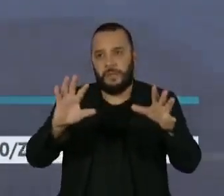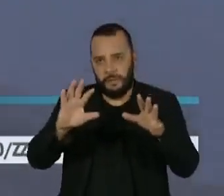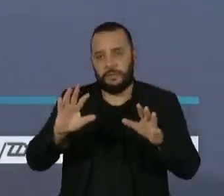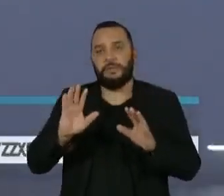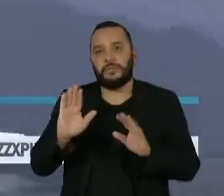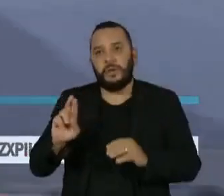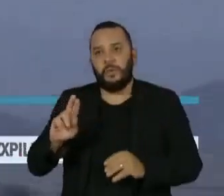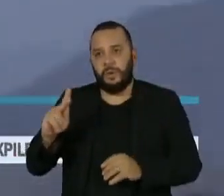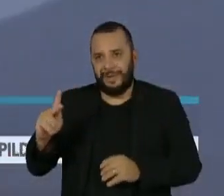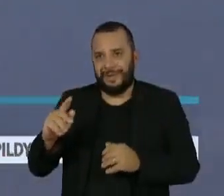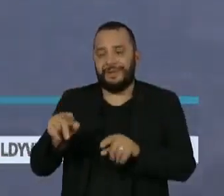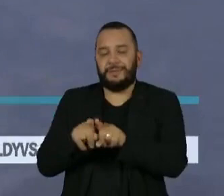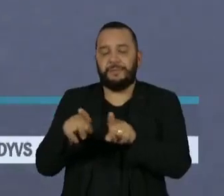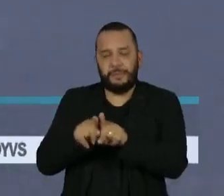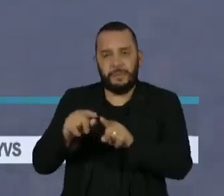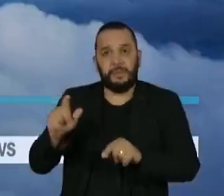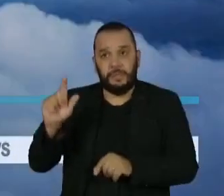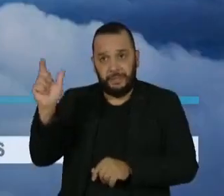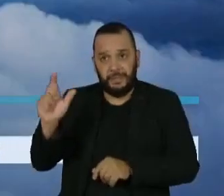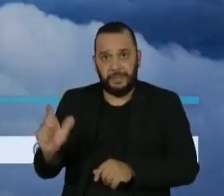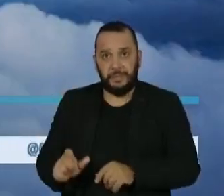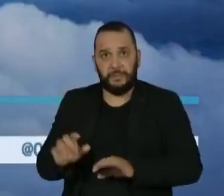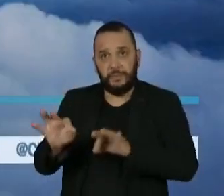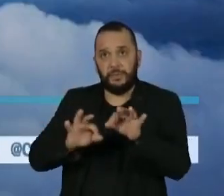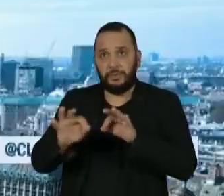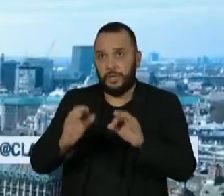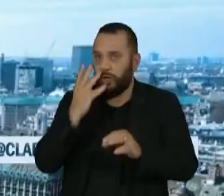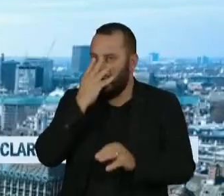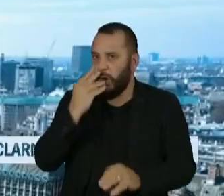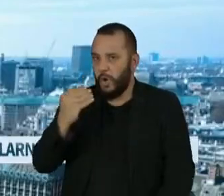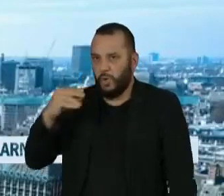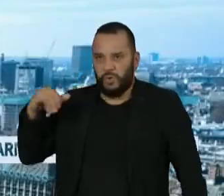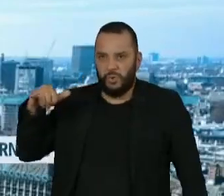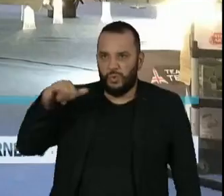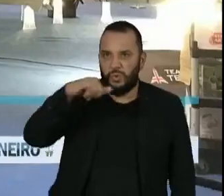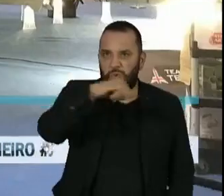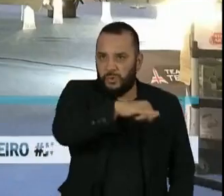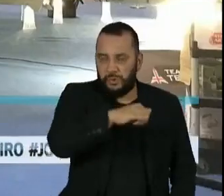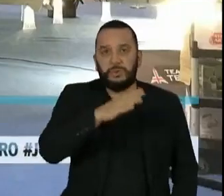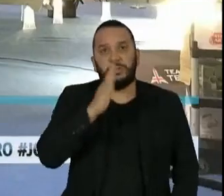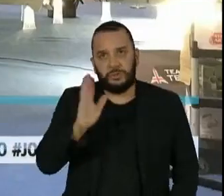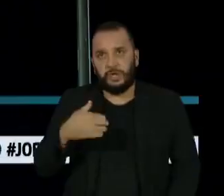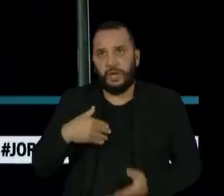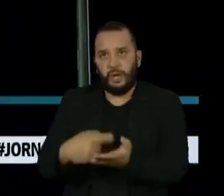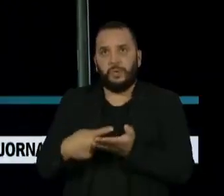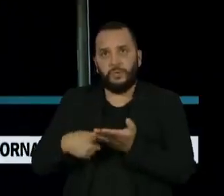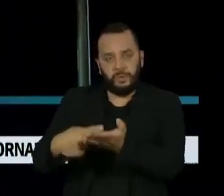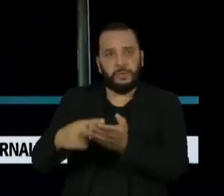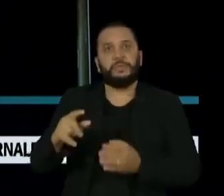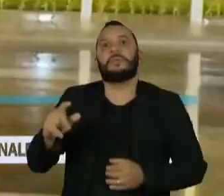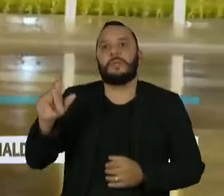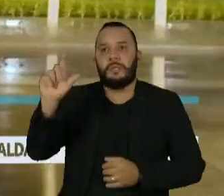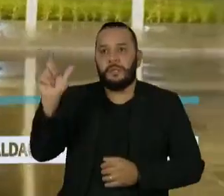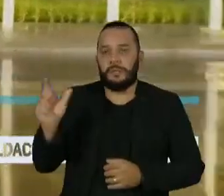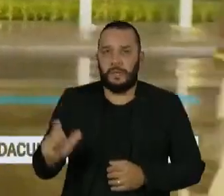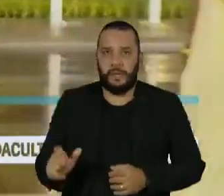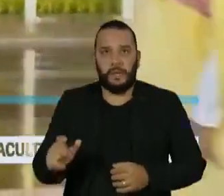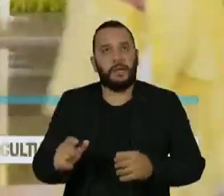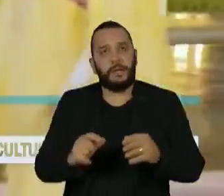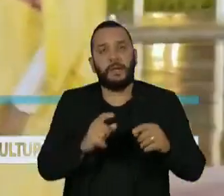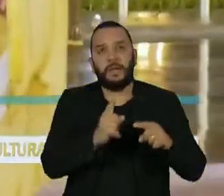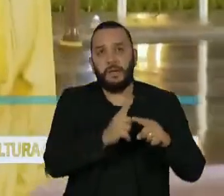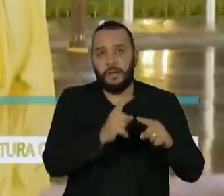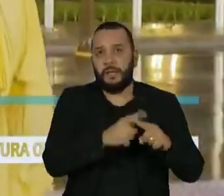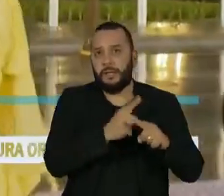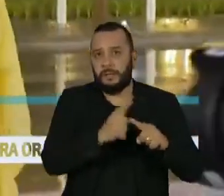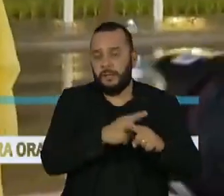para participar do projeto do jato de caça desenvolvido por Itália, Inglaterra e Japão. Os três países se interessam pelo dinheiro